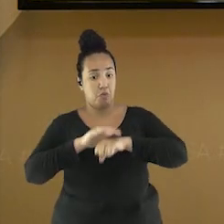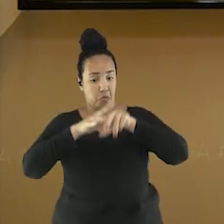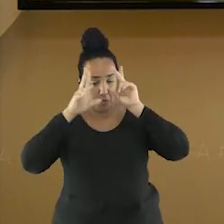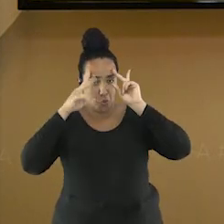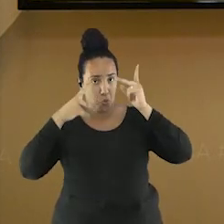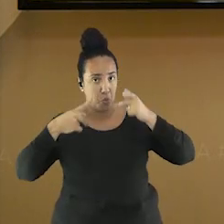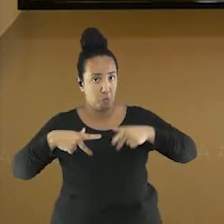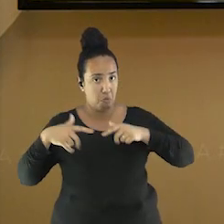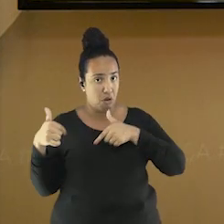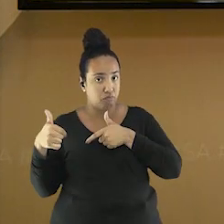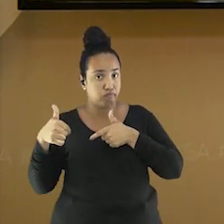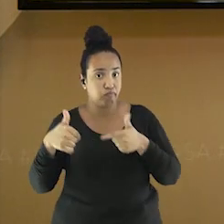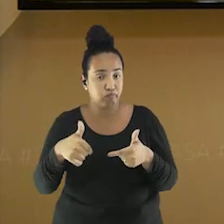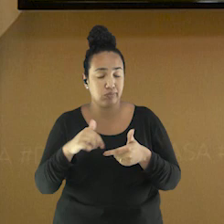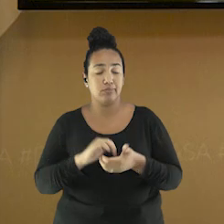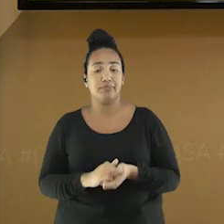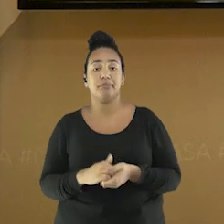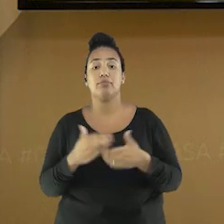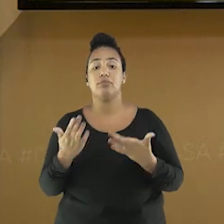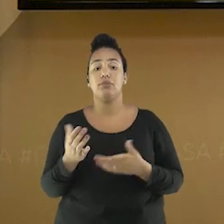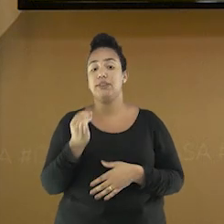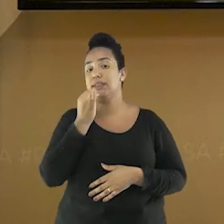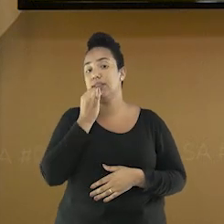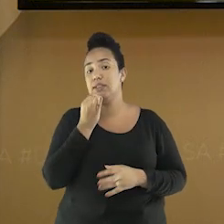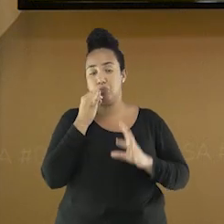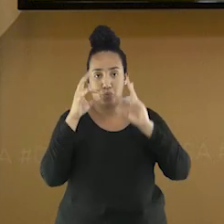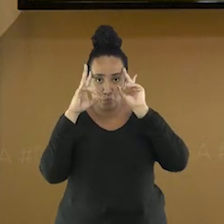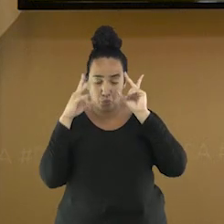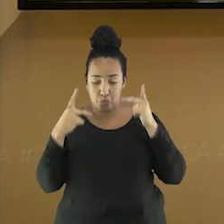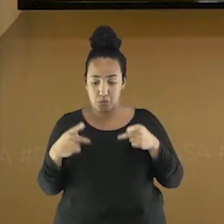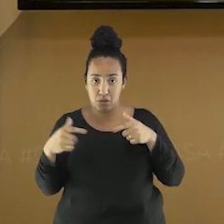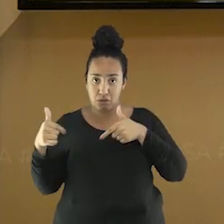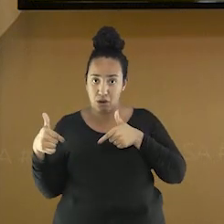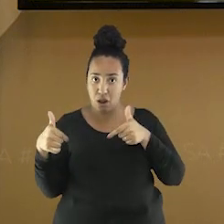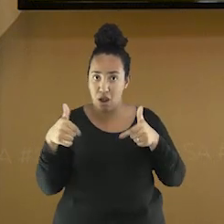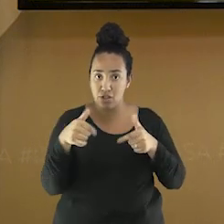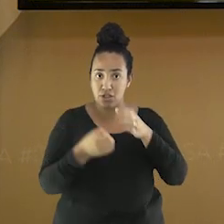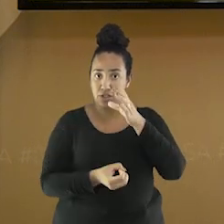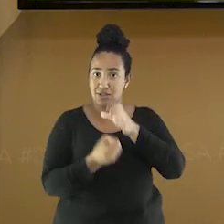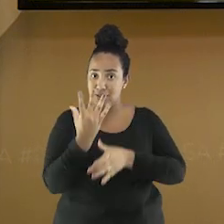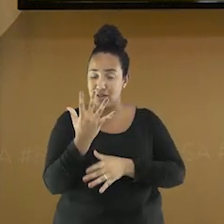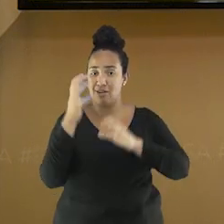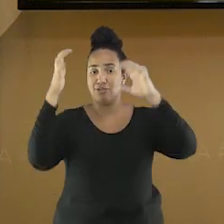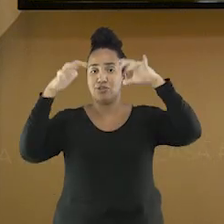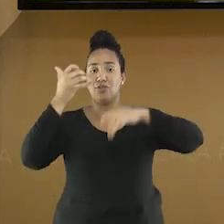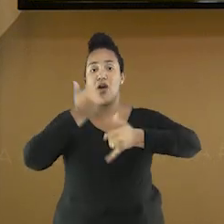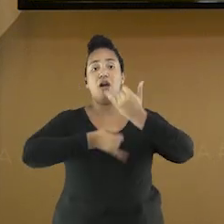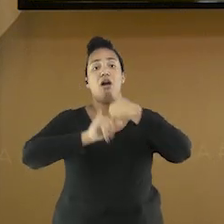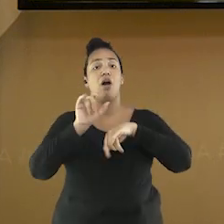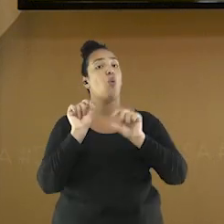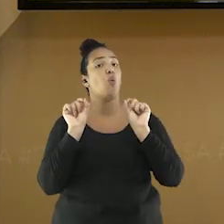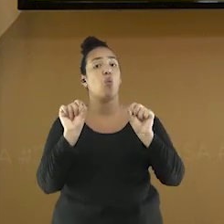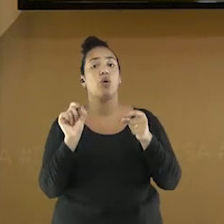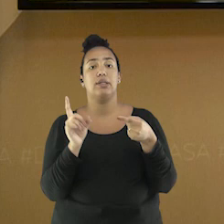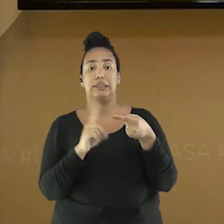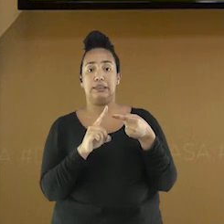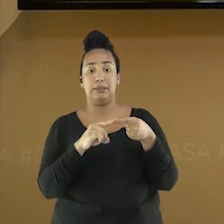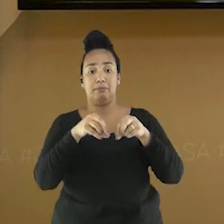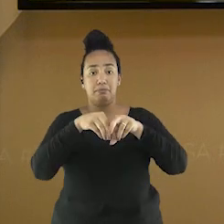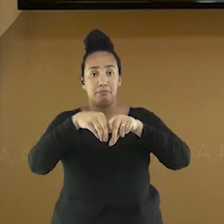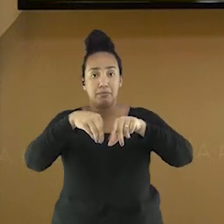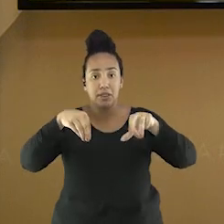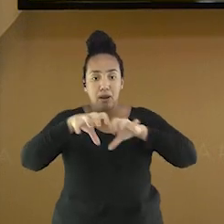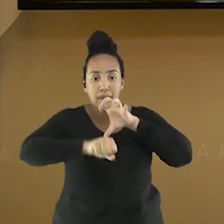humanas. Uma ação humana que pode contribuir para a formação das chuvas ácidas é, letra A, a exploração de